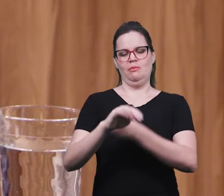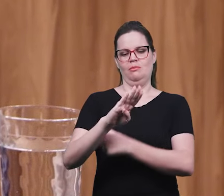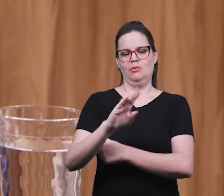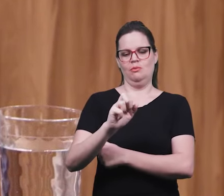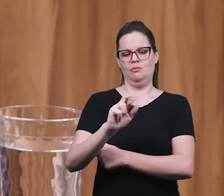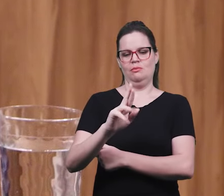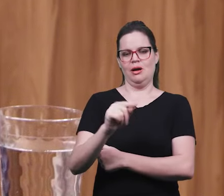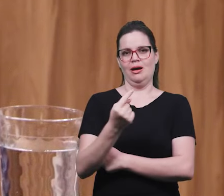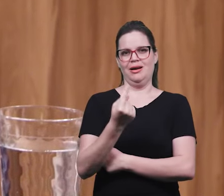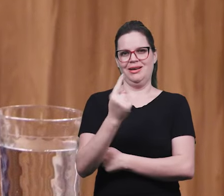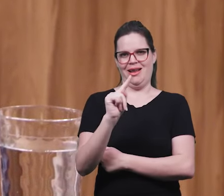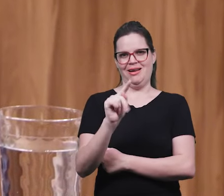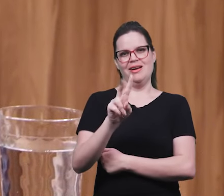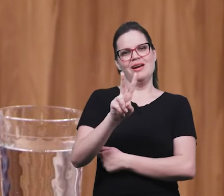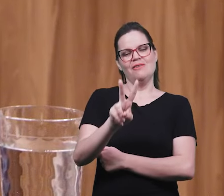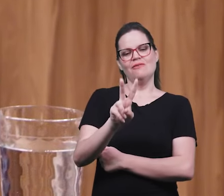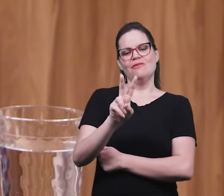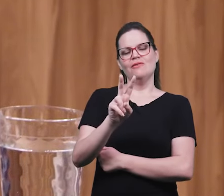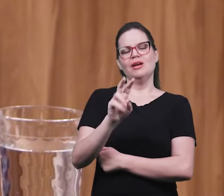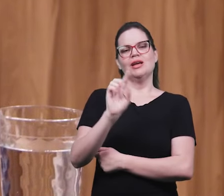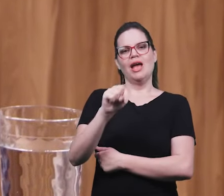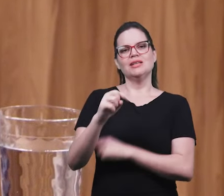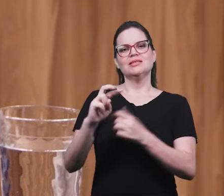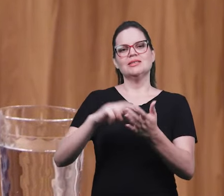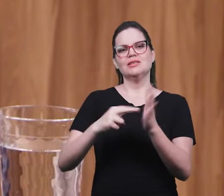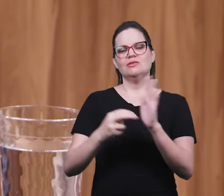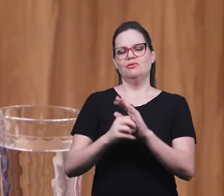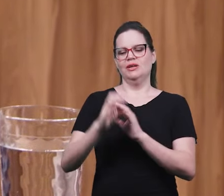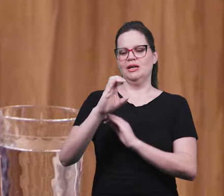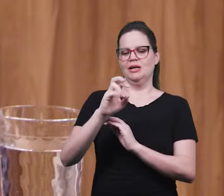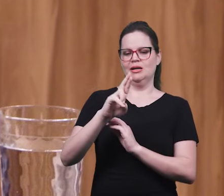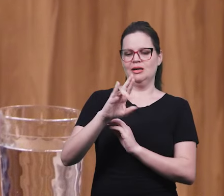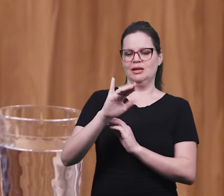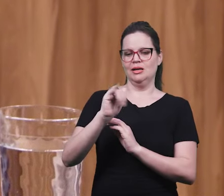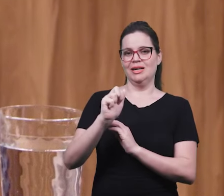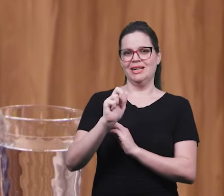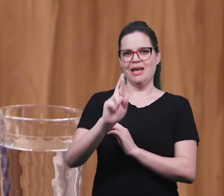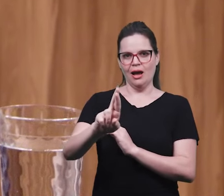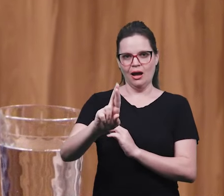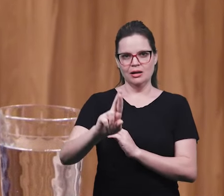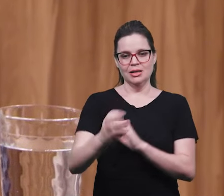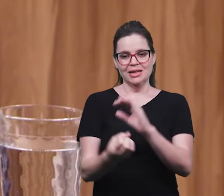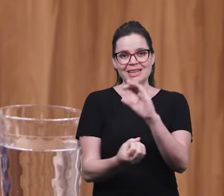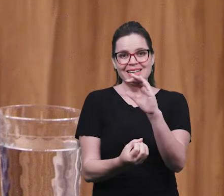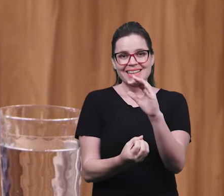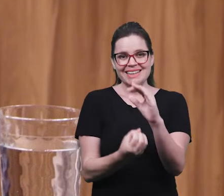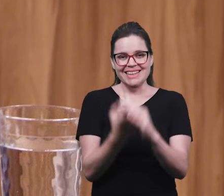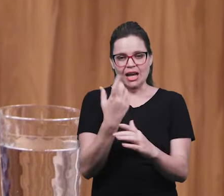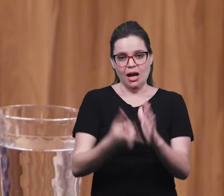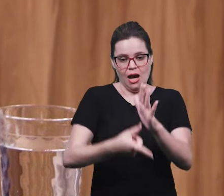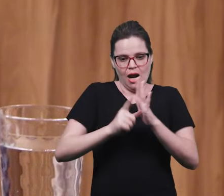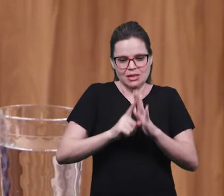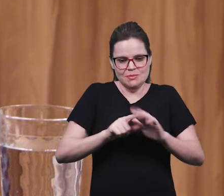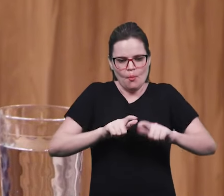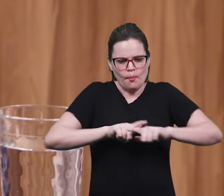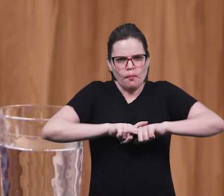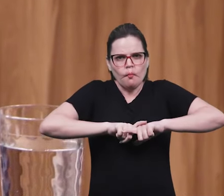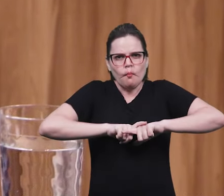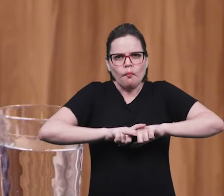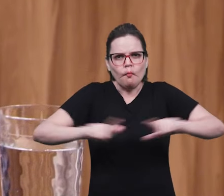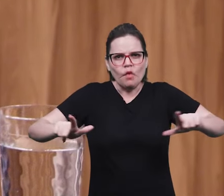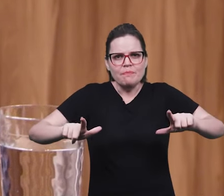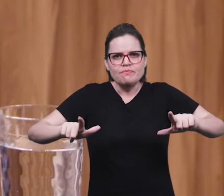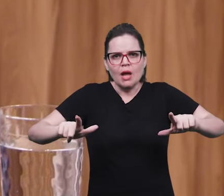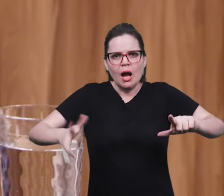língua hebraica, ele significa criar do nada e ainda mais, para existir por um tempo determinado. Então, quando nós falamos em